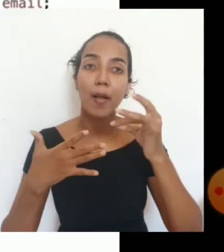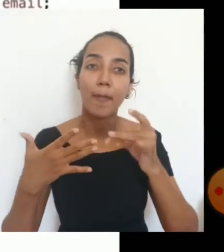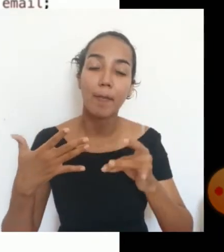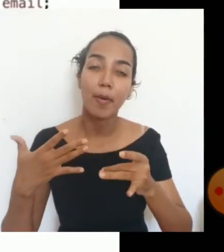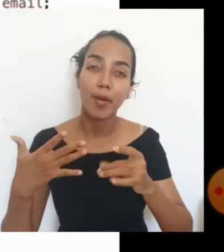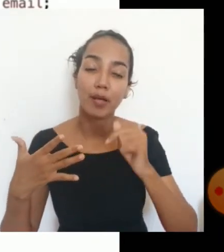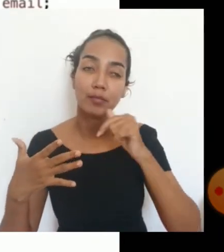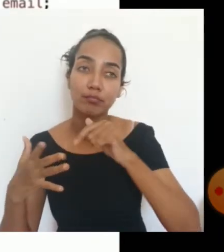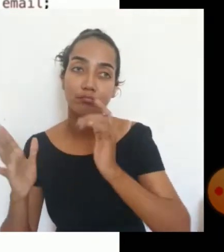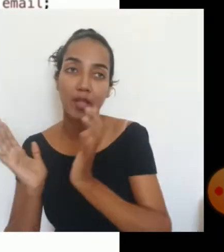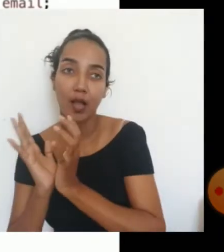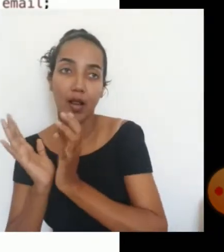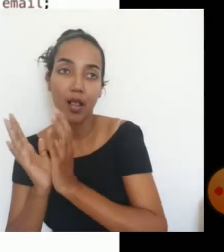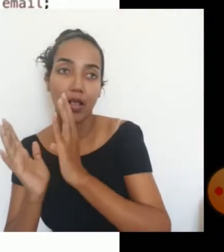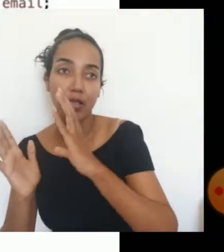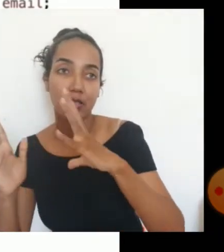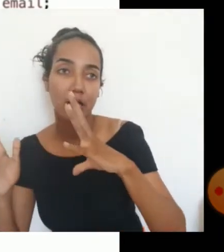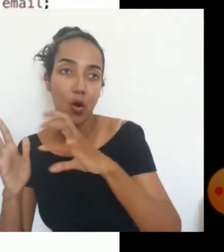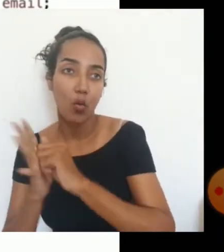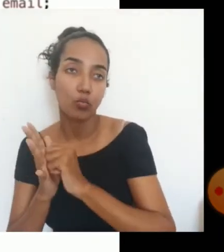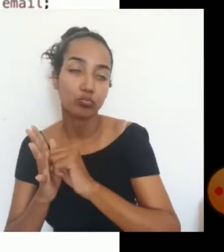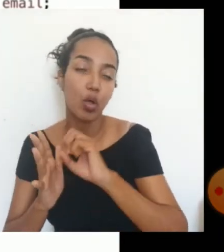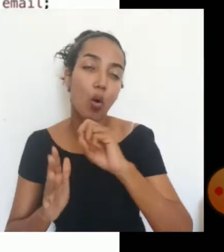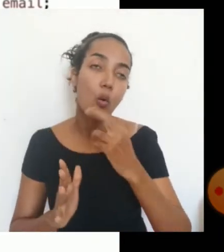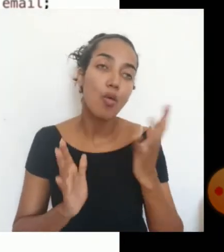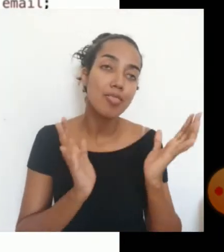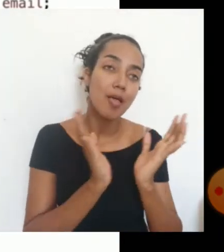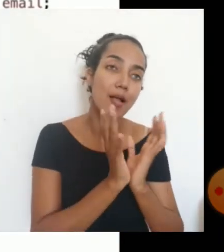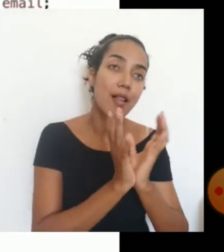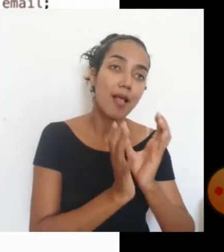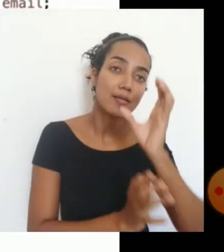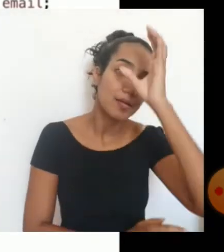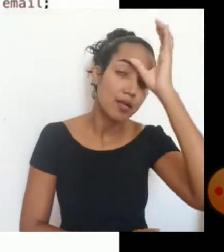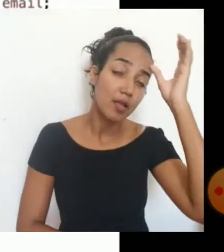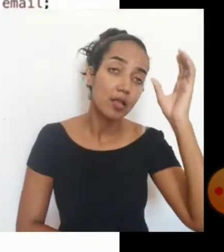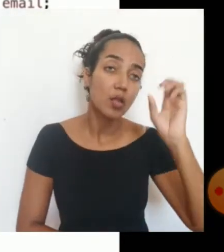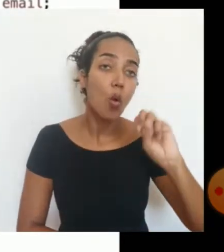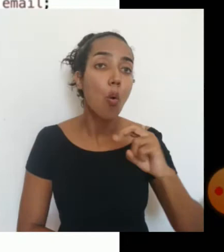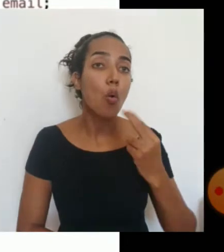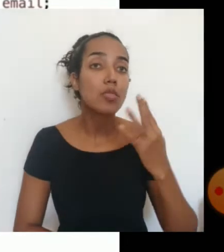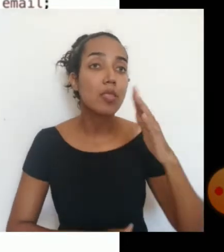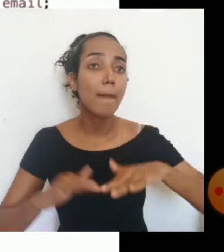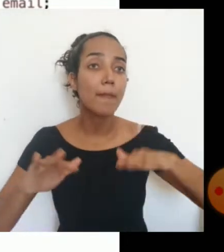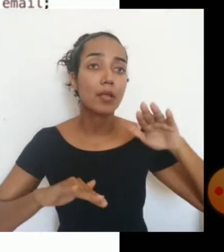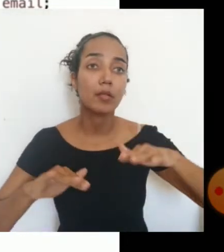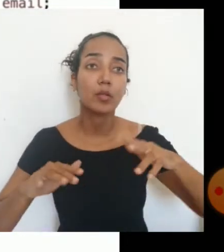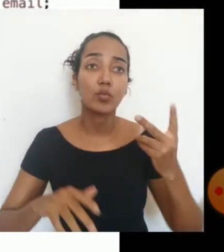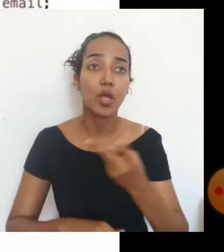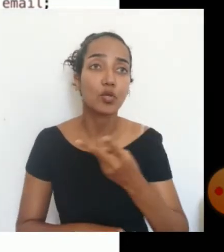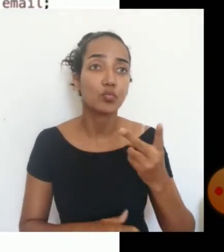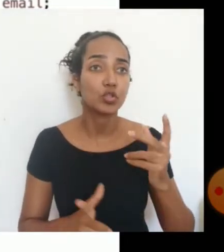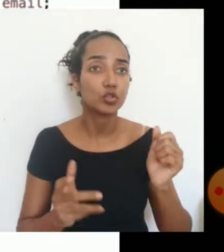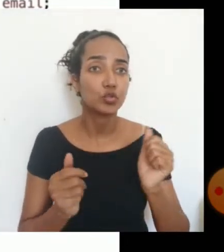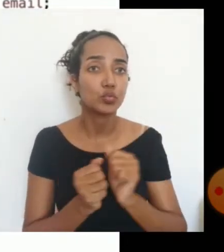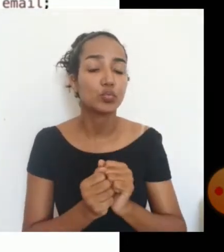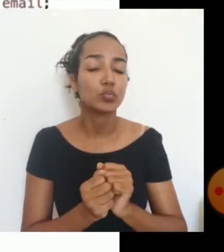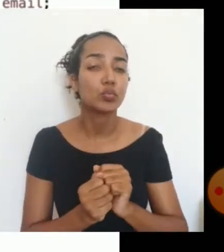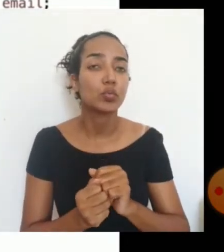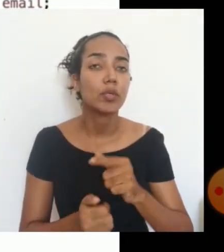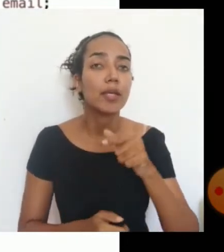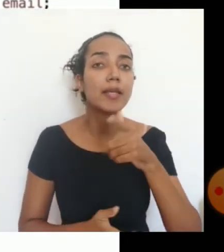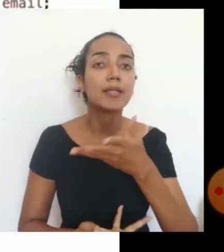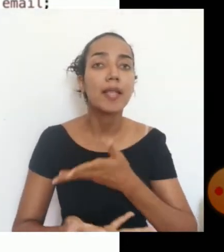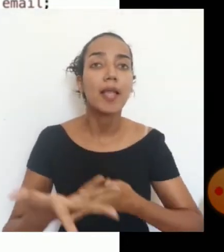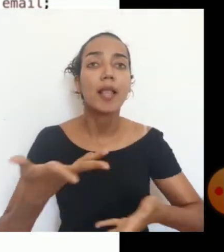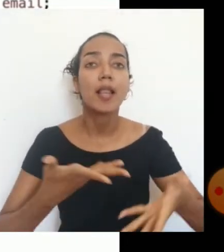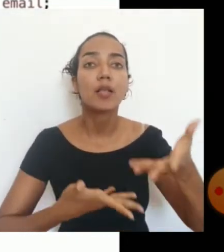ou nas duas classes, a depender do tipo de relacionamento. Para esse relacionamento, que eu diria que que é um relacionamento mais simples,